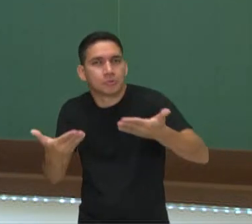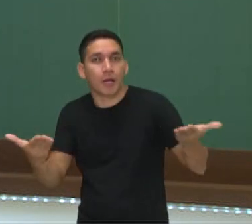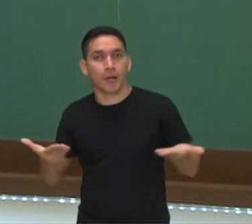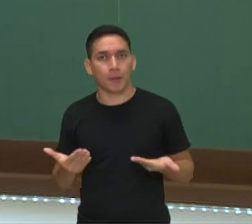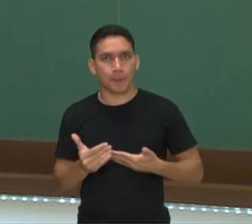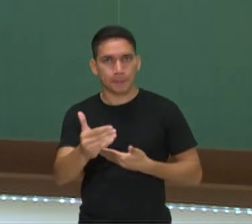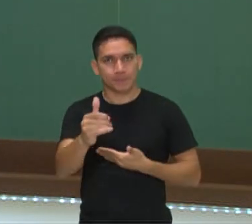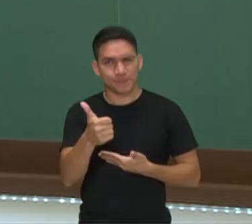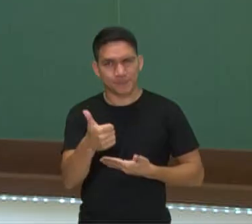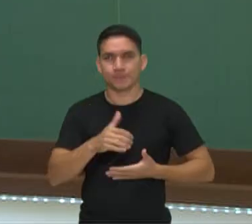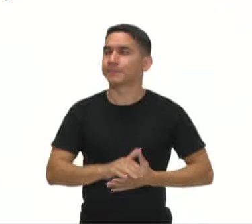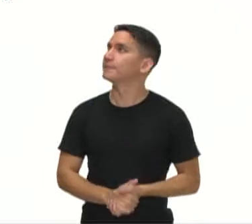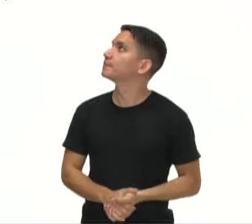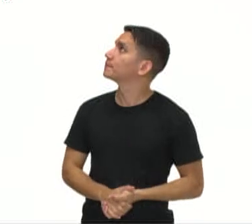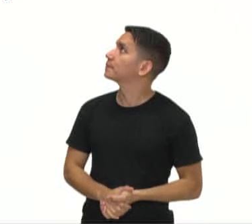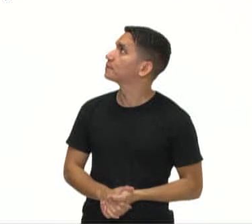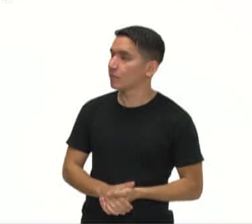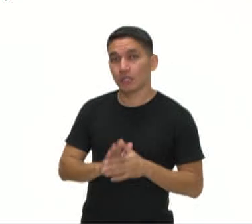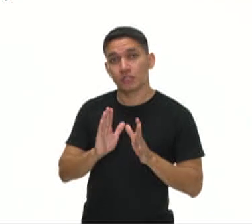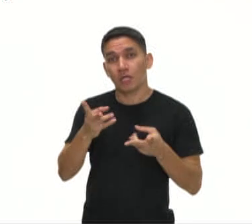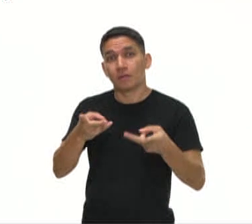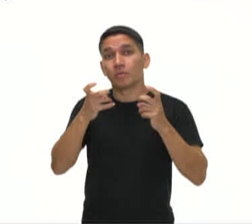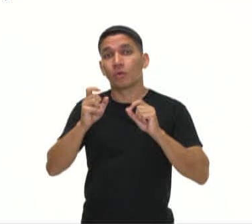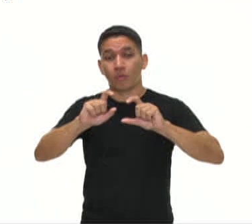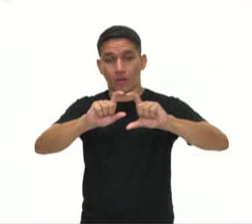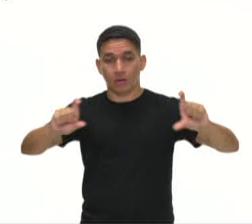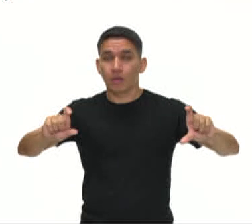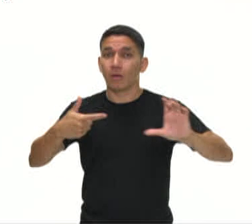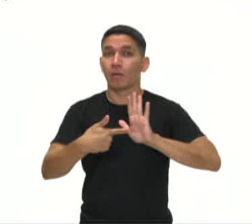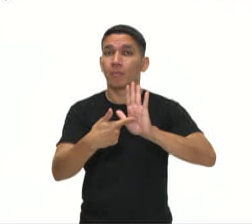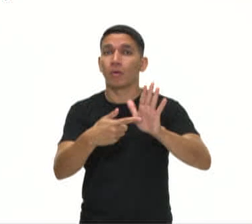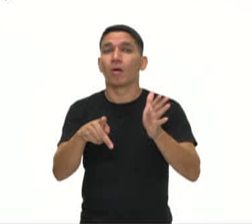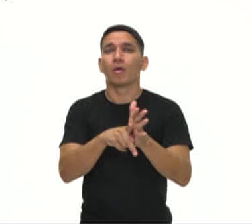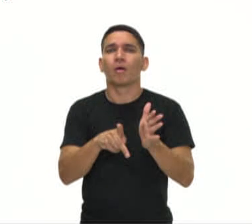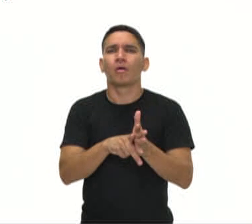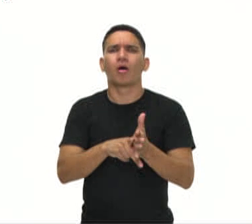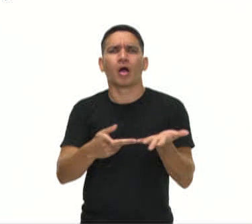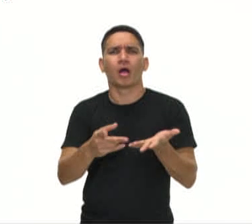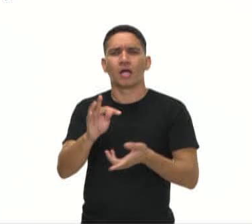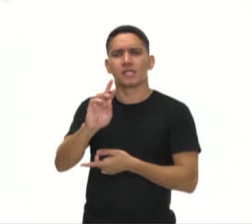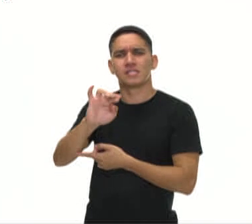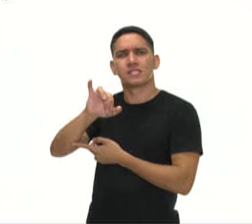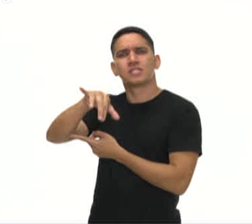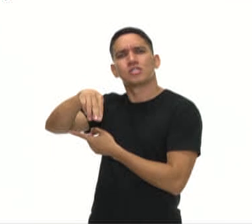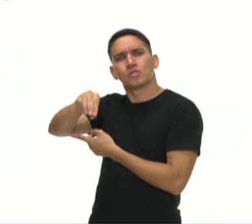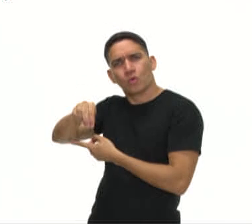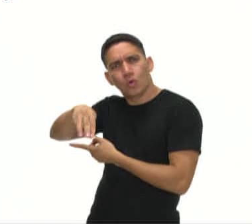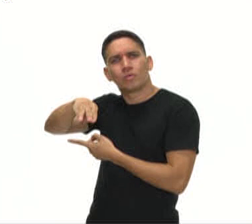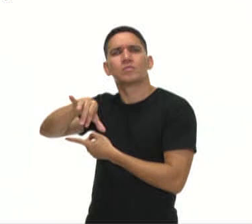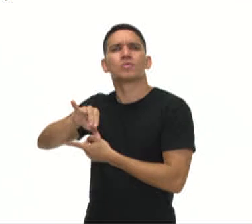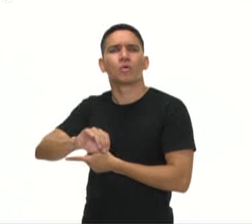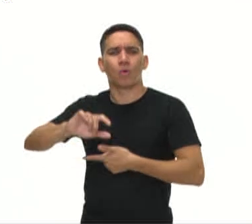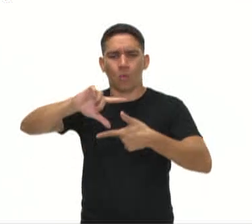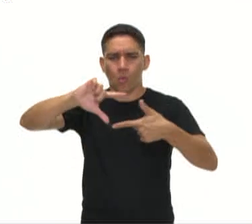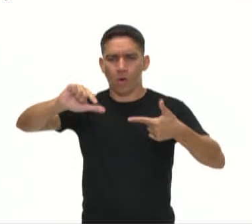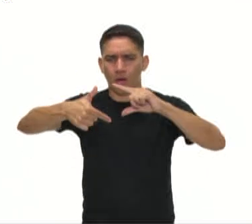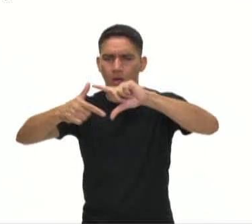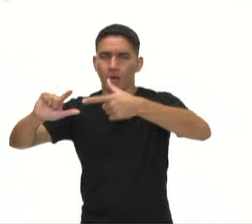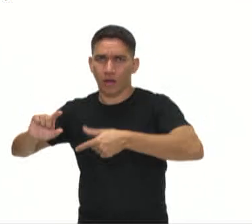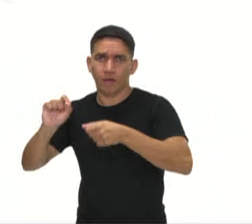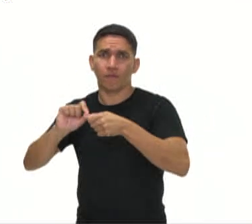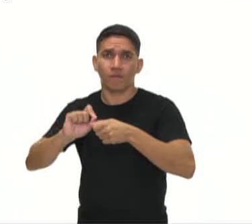tá bom? Já vimos que equações que representam trinômios quadrados perfeitos podem ser resolvidos